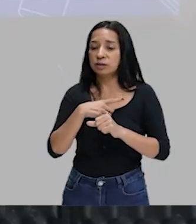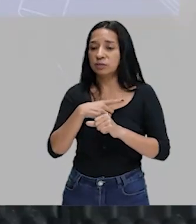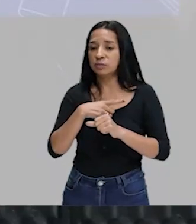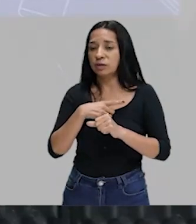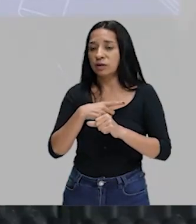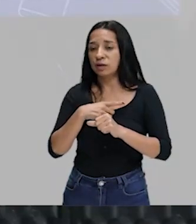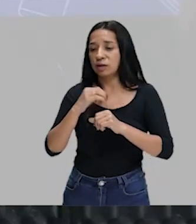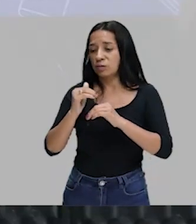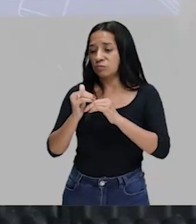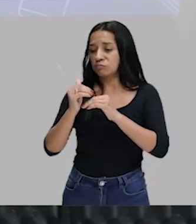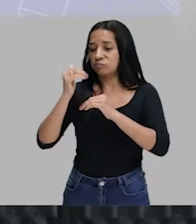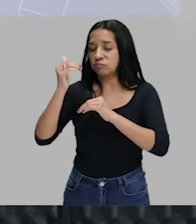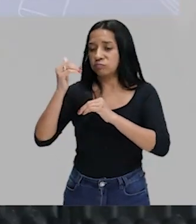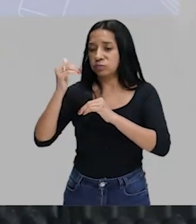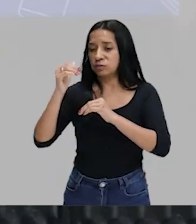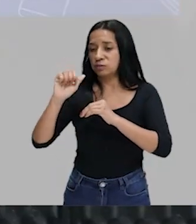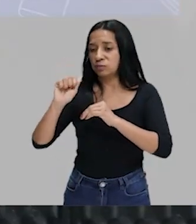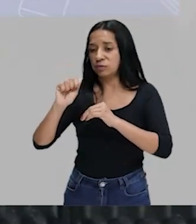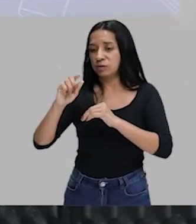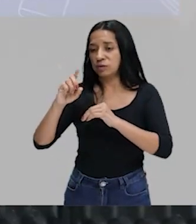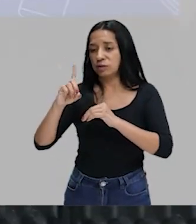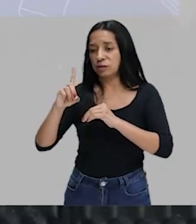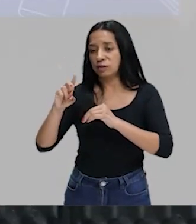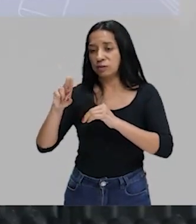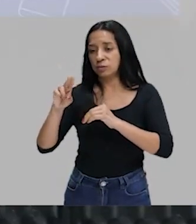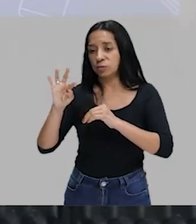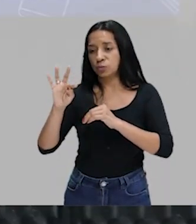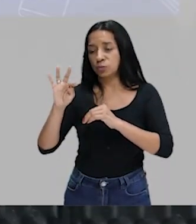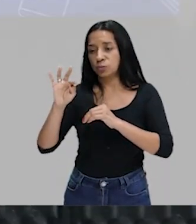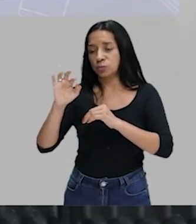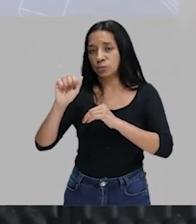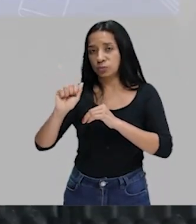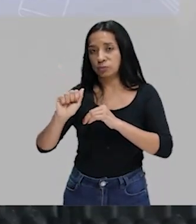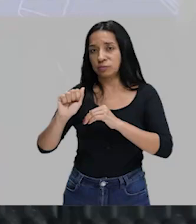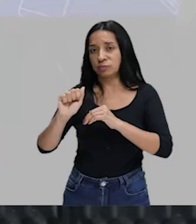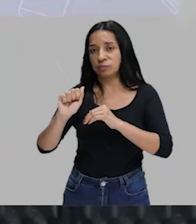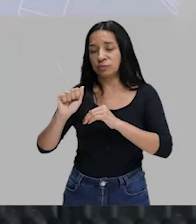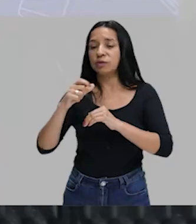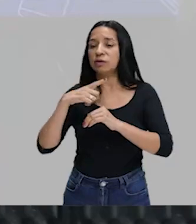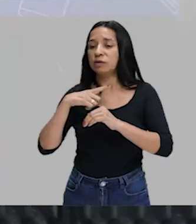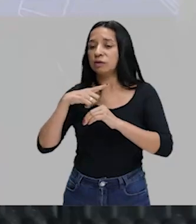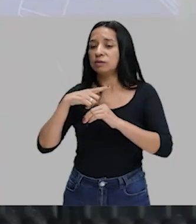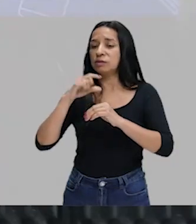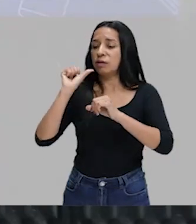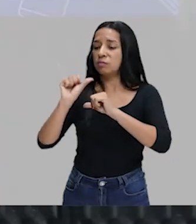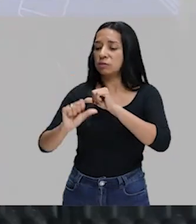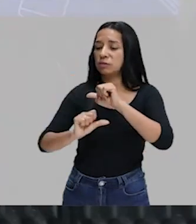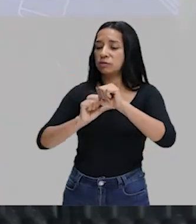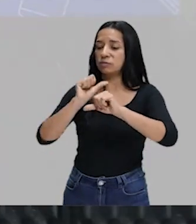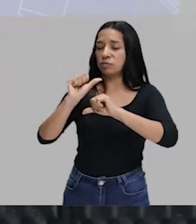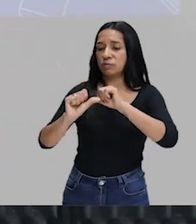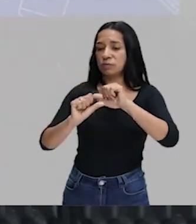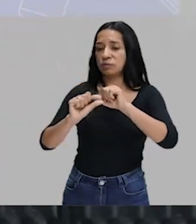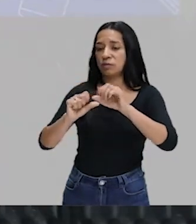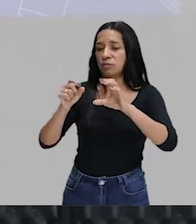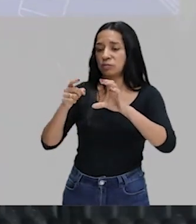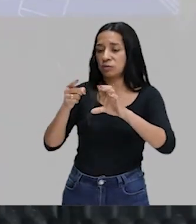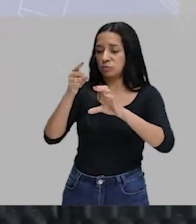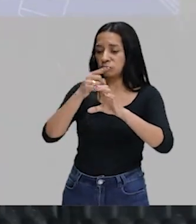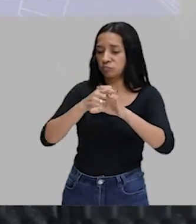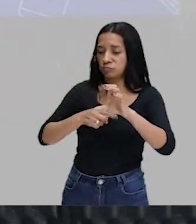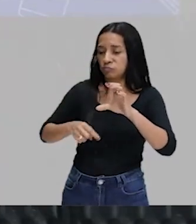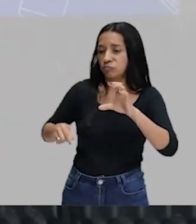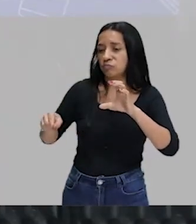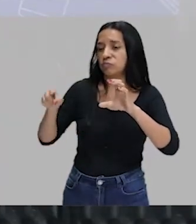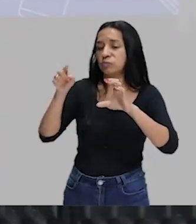adulta, certo? Vamos assim dizer. Então ele tem um ciclo, logicamente, o Sol ele tem uma idade, e a gente consegue perceber esse